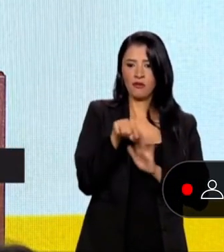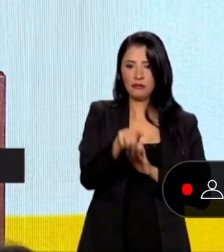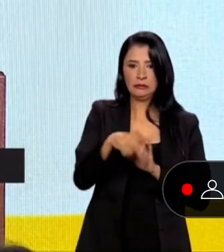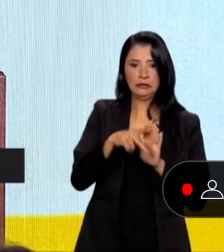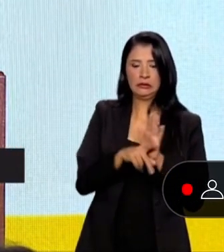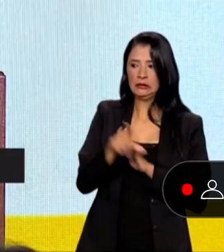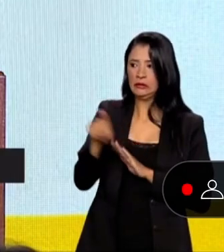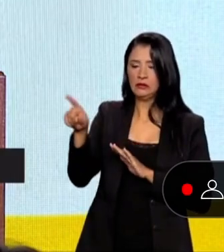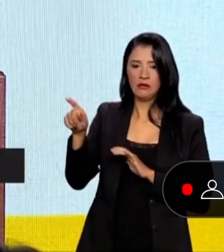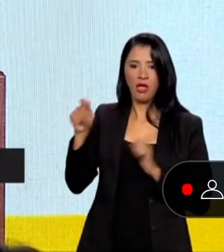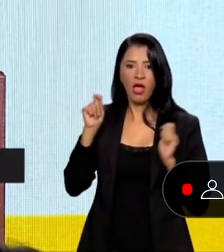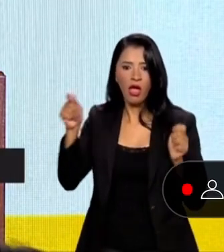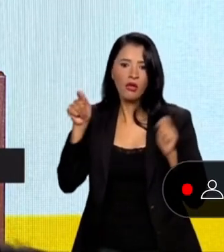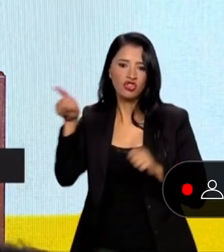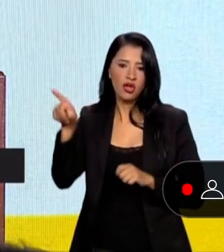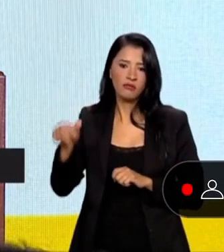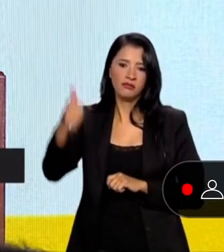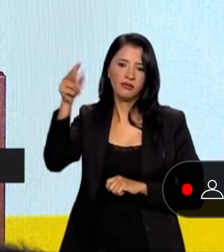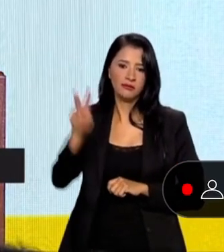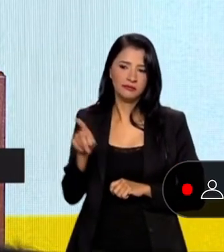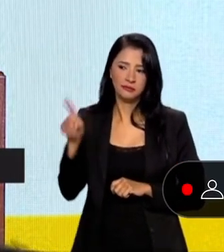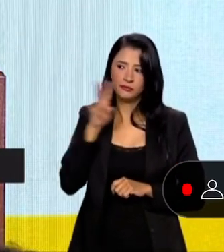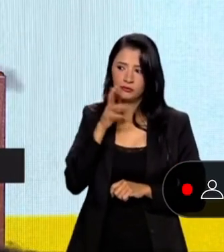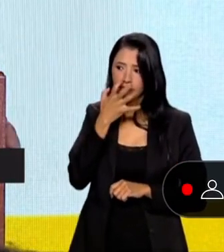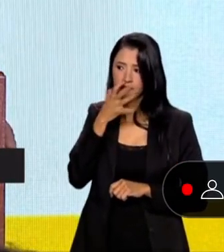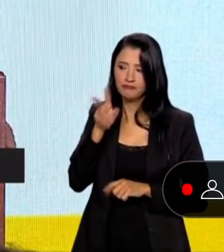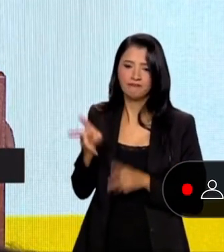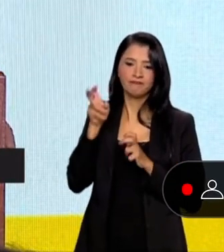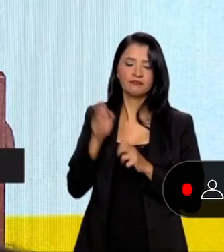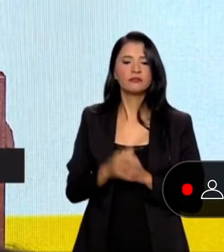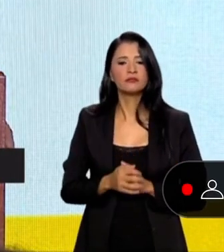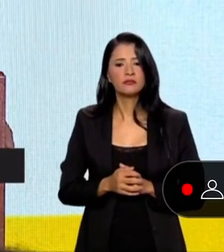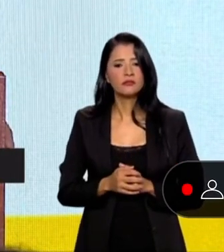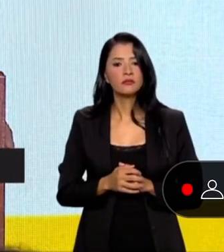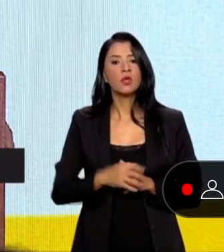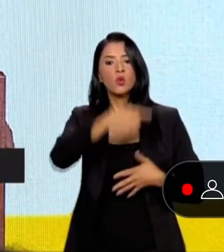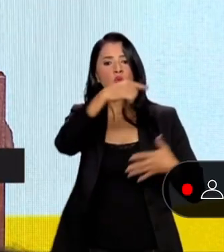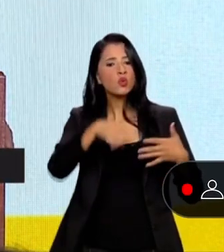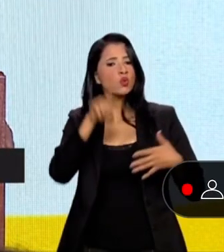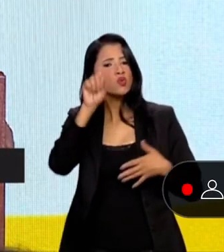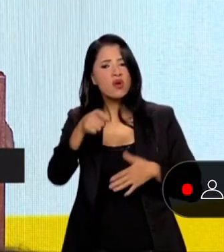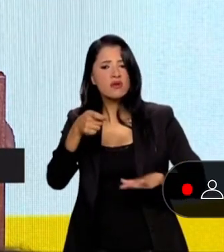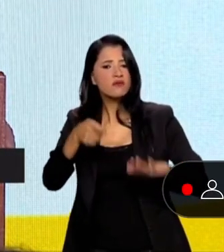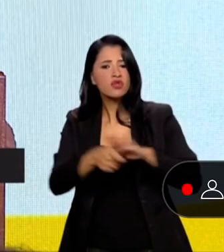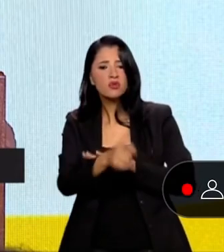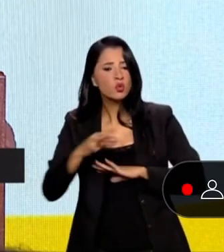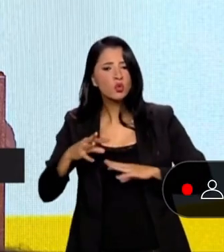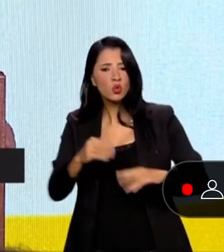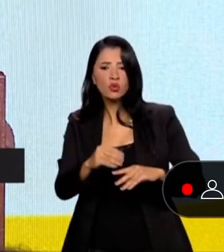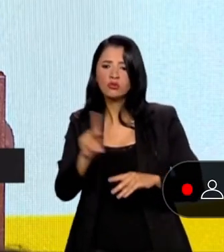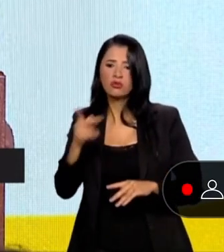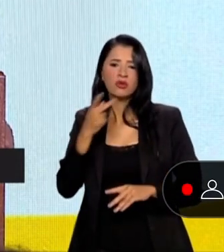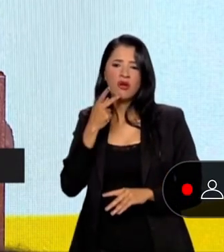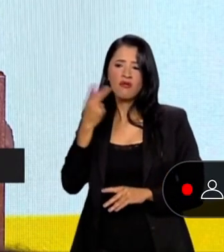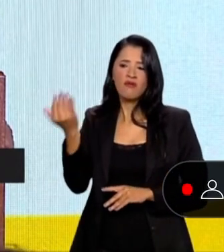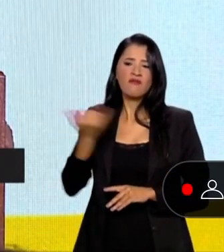Então, o que eu acho é o seguinte: tudo isso para mim é investimento. Não me fale em